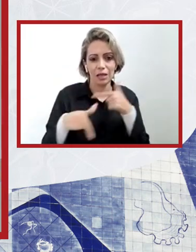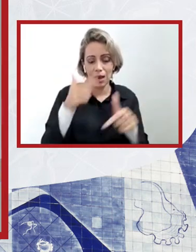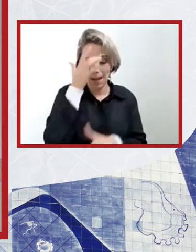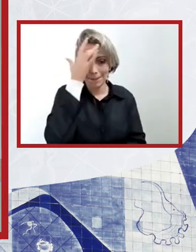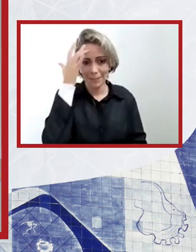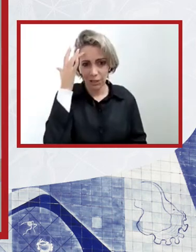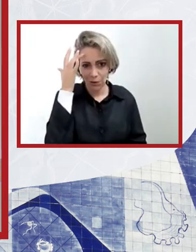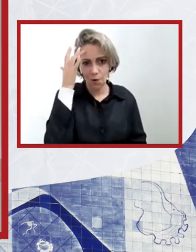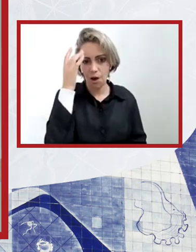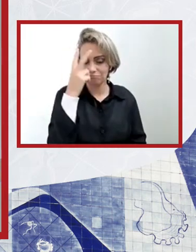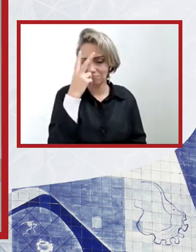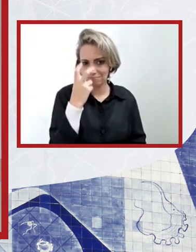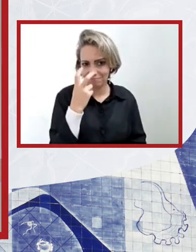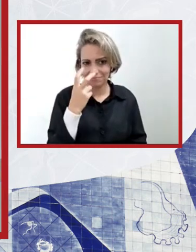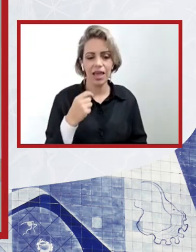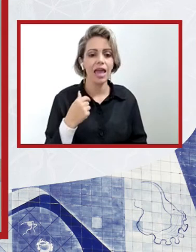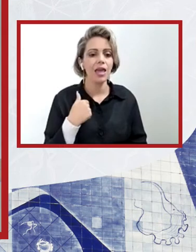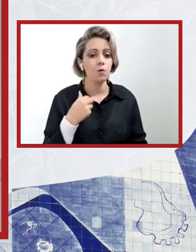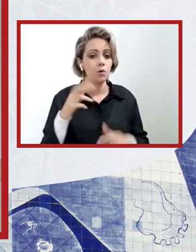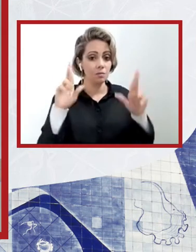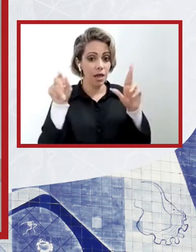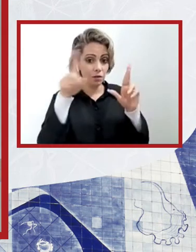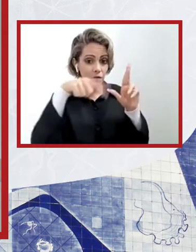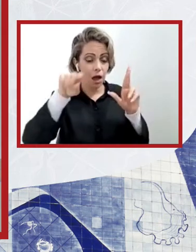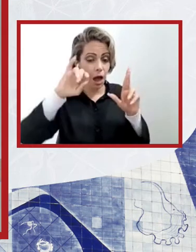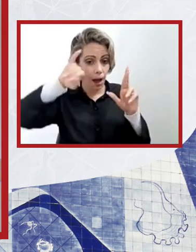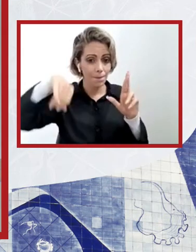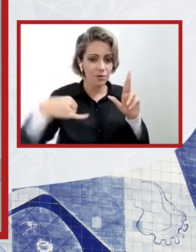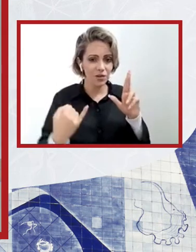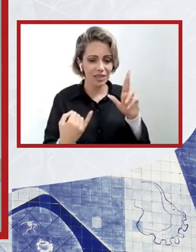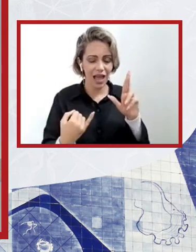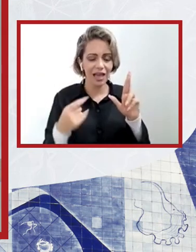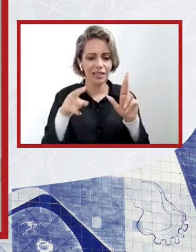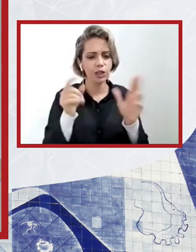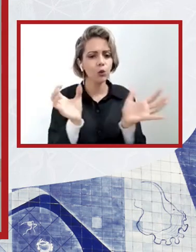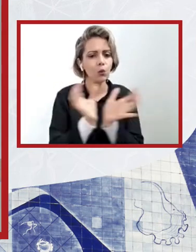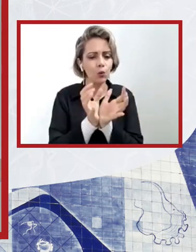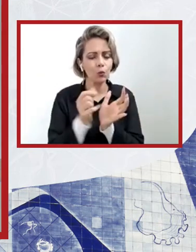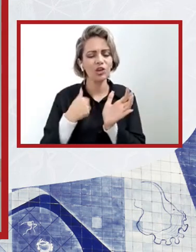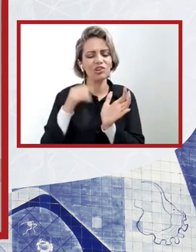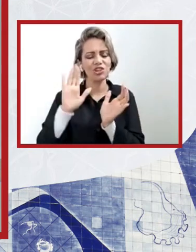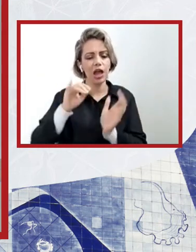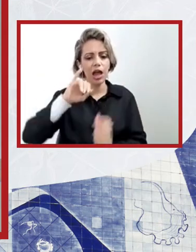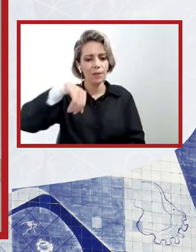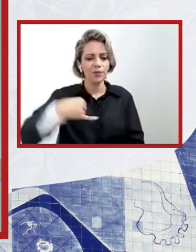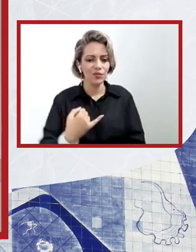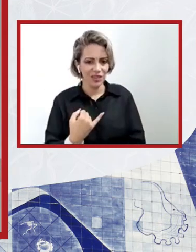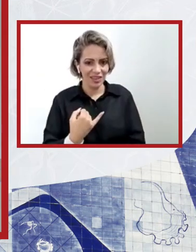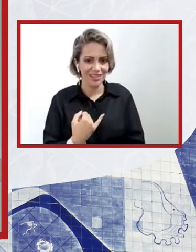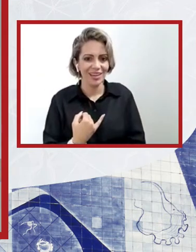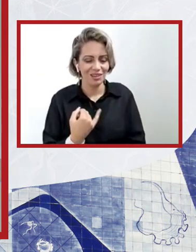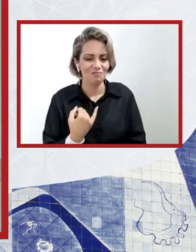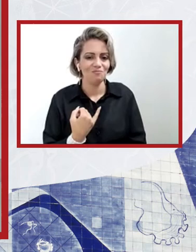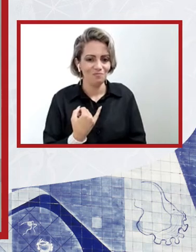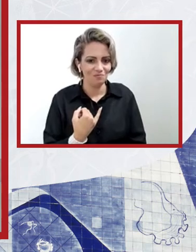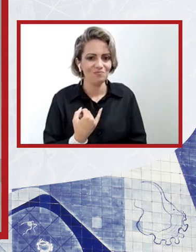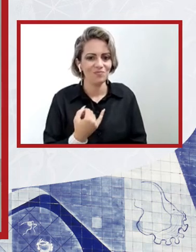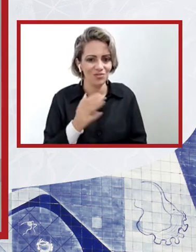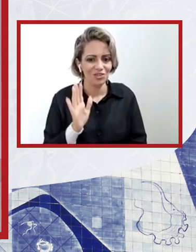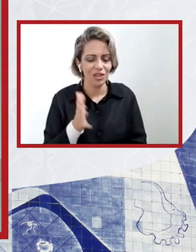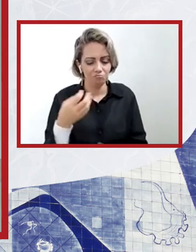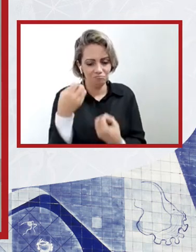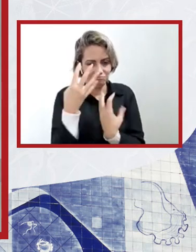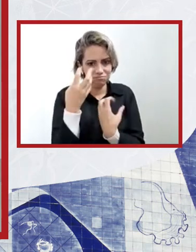que vocês possam aproveitar bastante desse grupo que eu já aproveitei também, bastante que eles já me ensinaram.